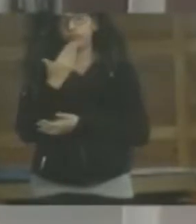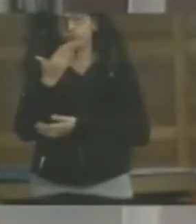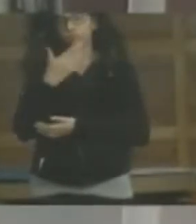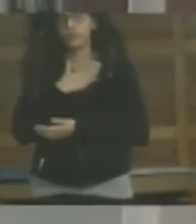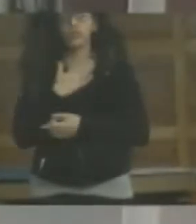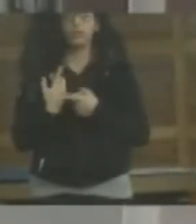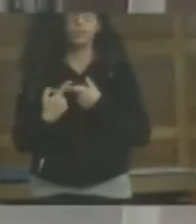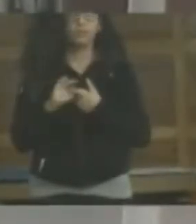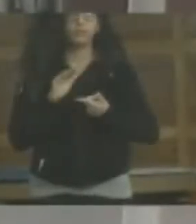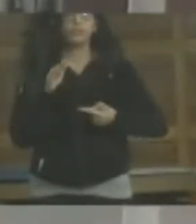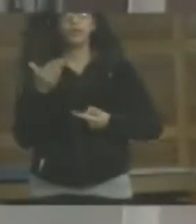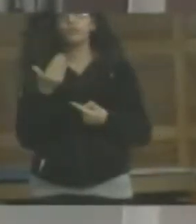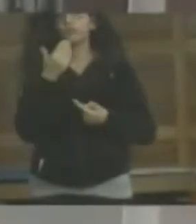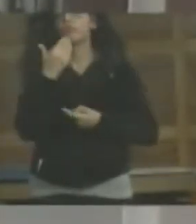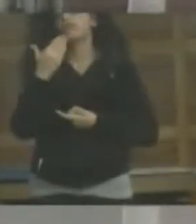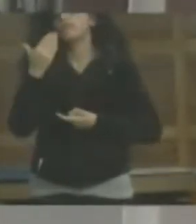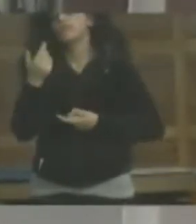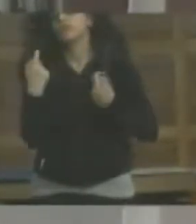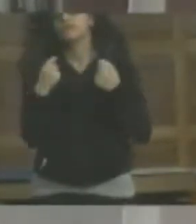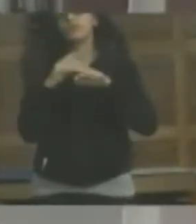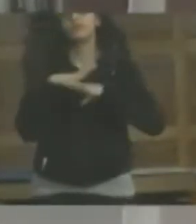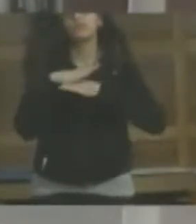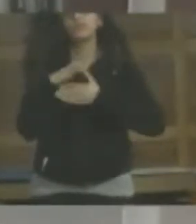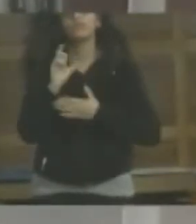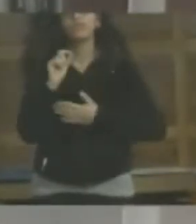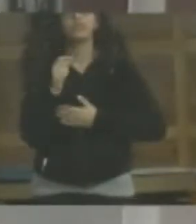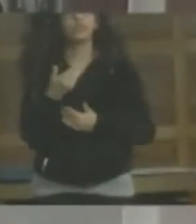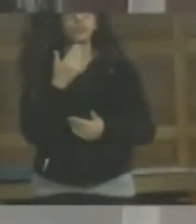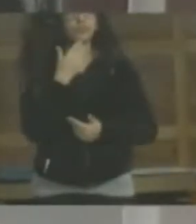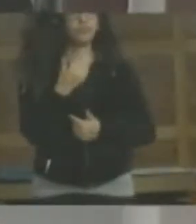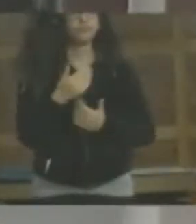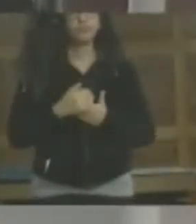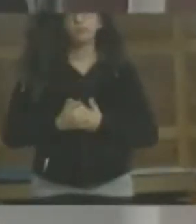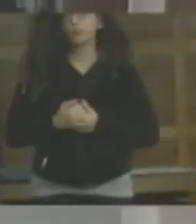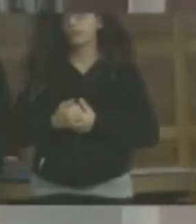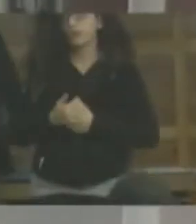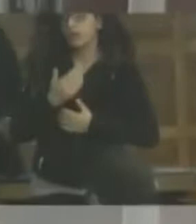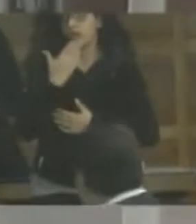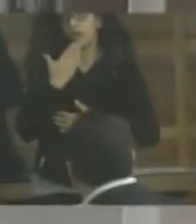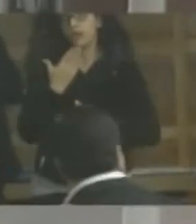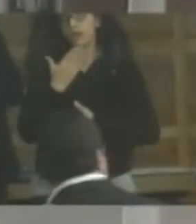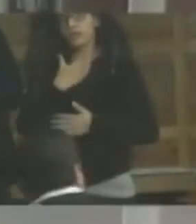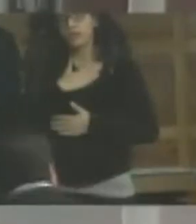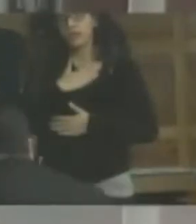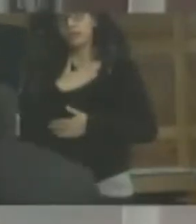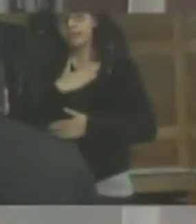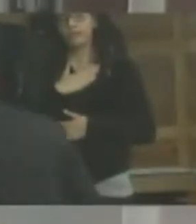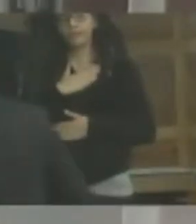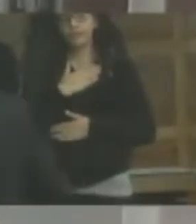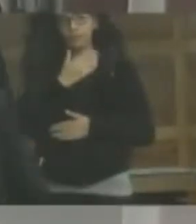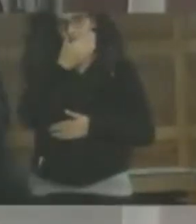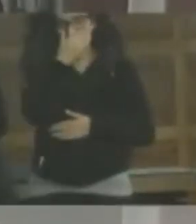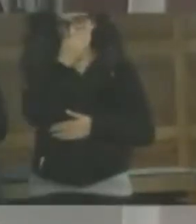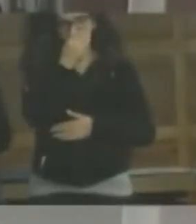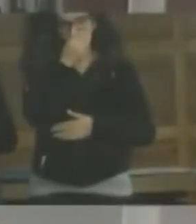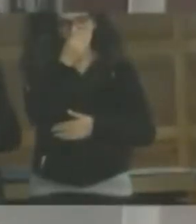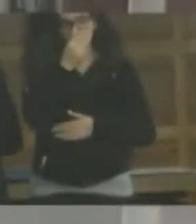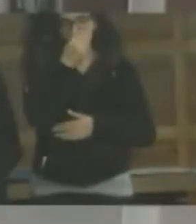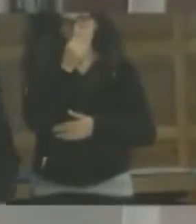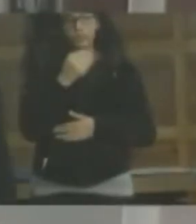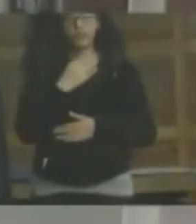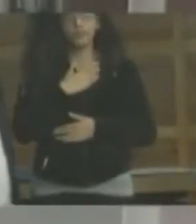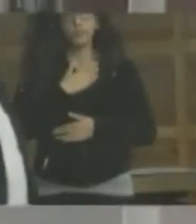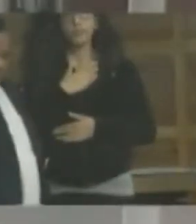faz indicações, você tem que defender aqui na tribuna. E uma das minhas indicações foi que eu fiz ao